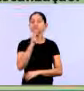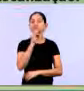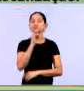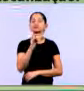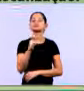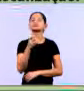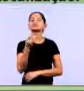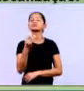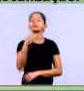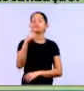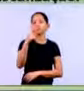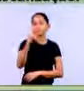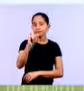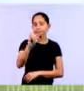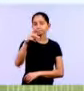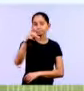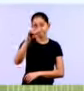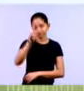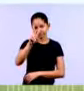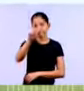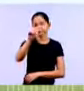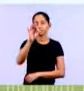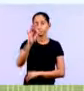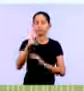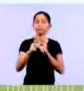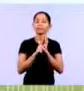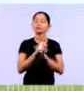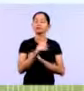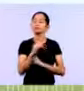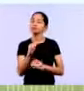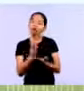o IPVA é uma situação que depende